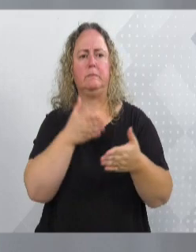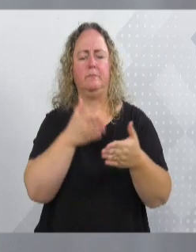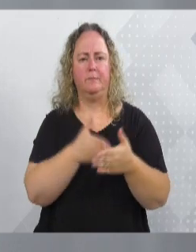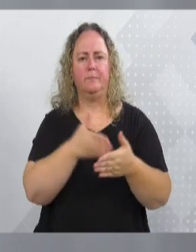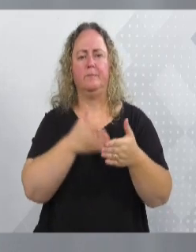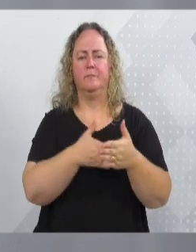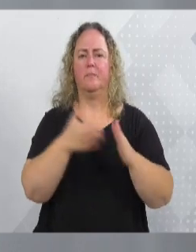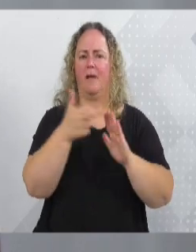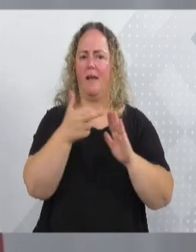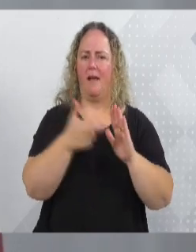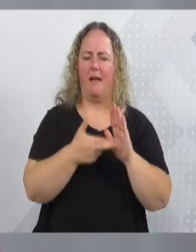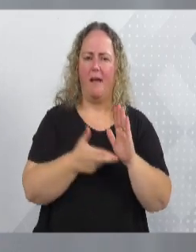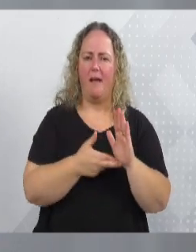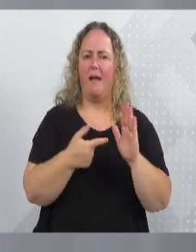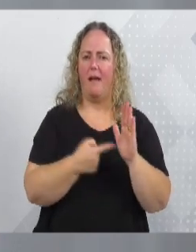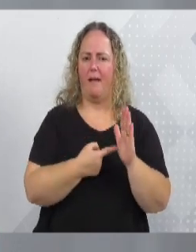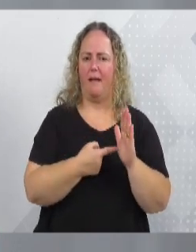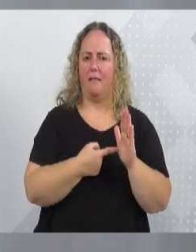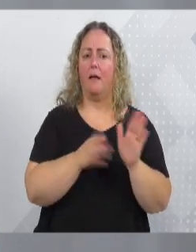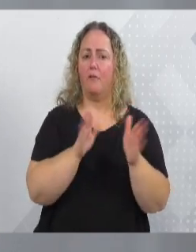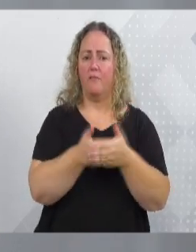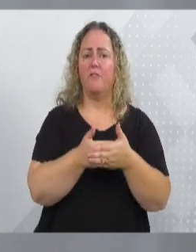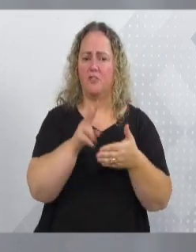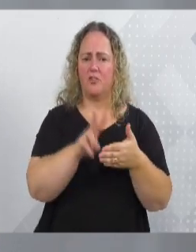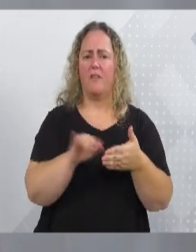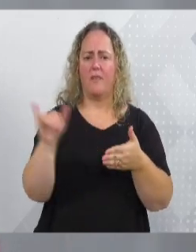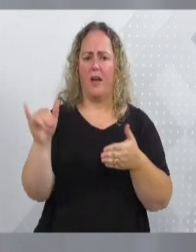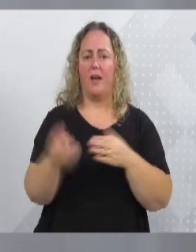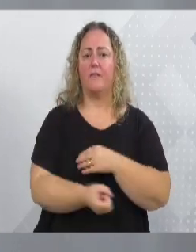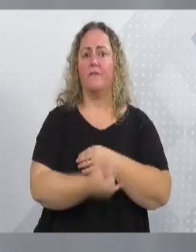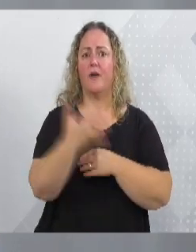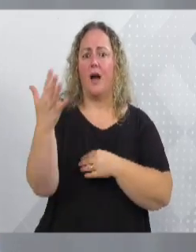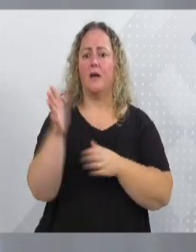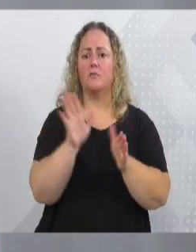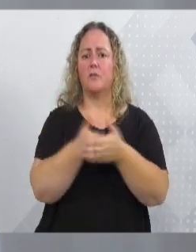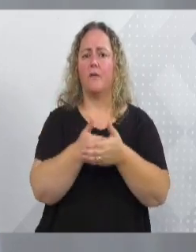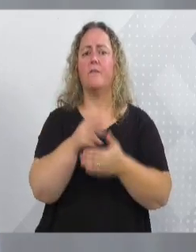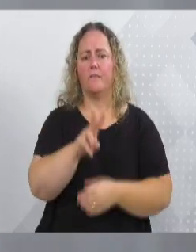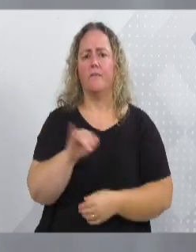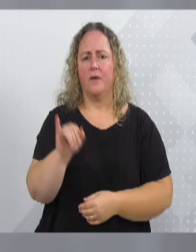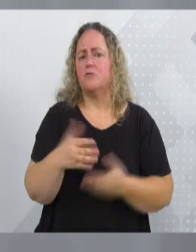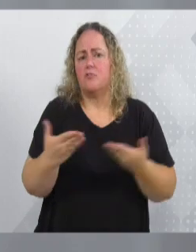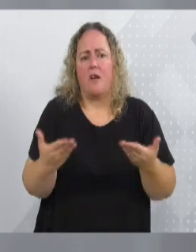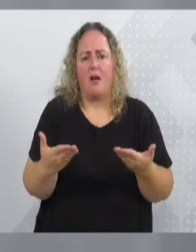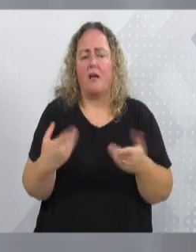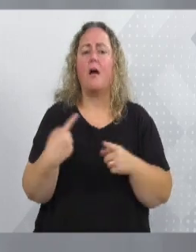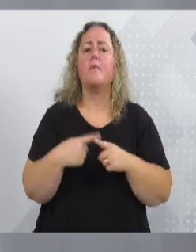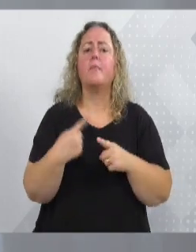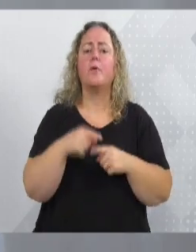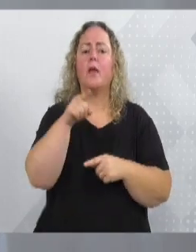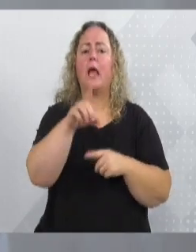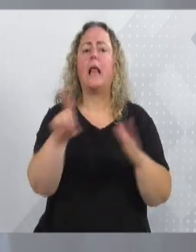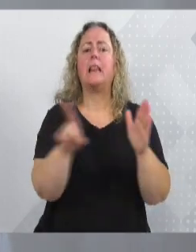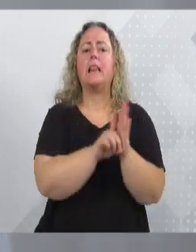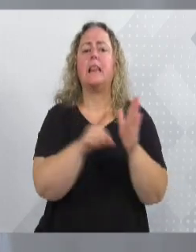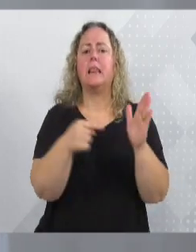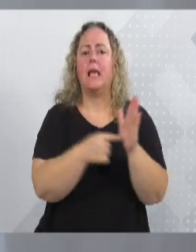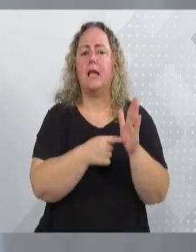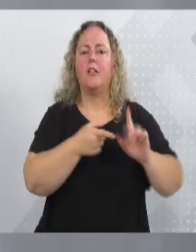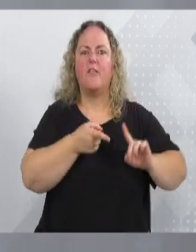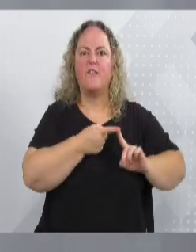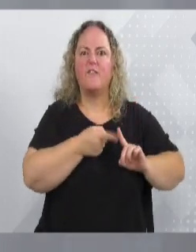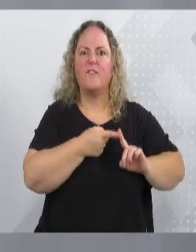nossos clubes, que vão fechar. Diversos clubes, infelizmente, vão fechar por conta desse decreto da